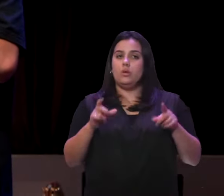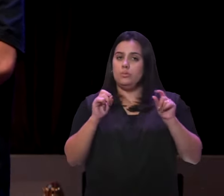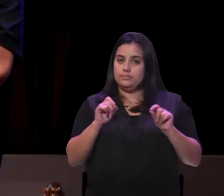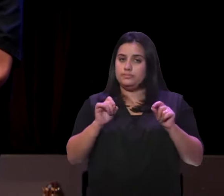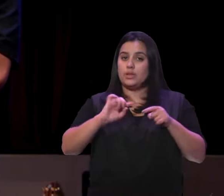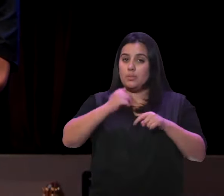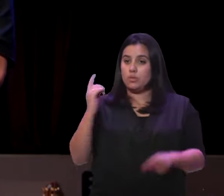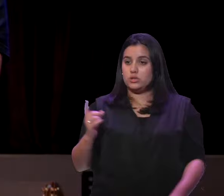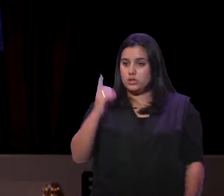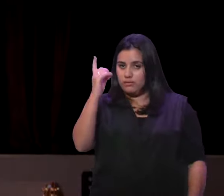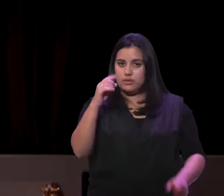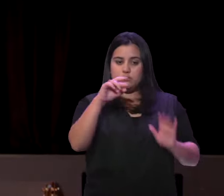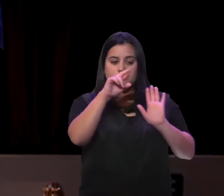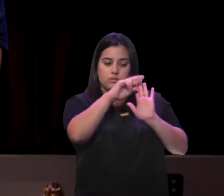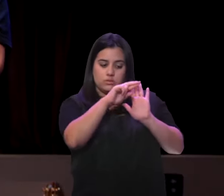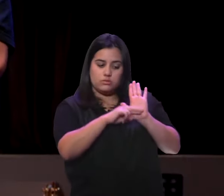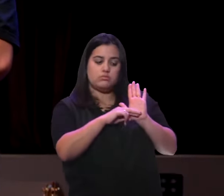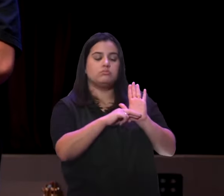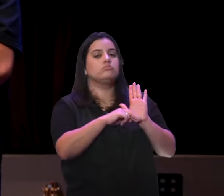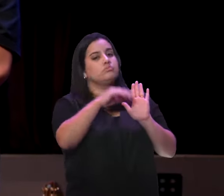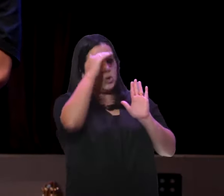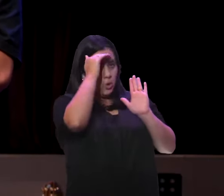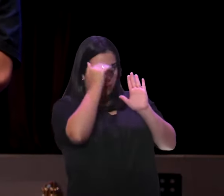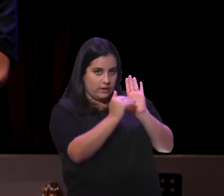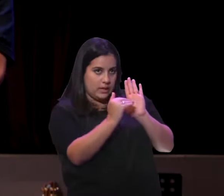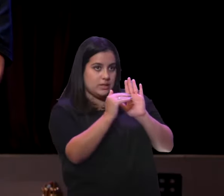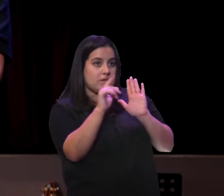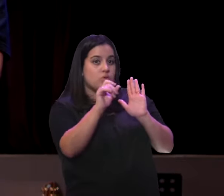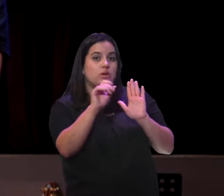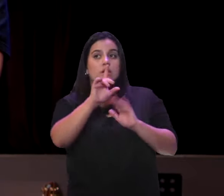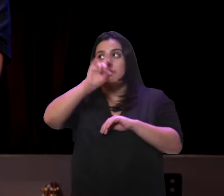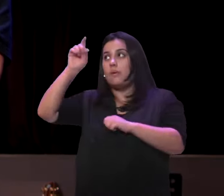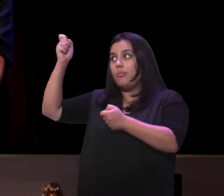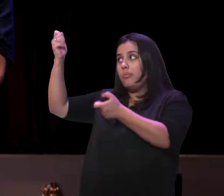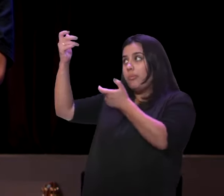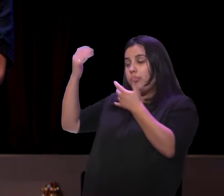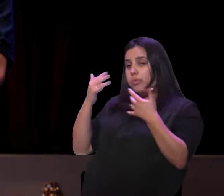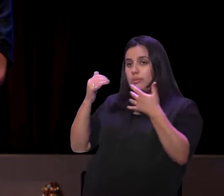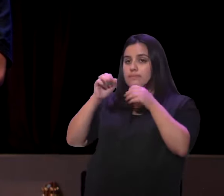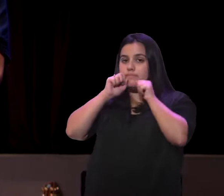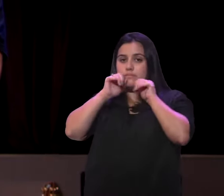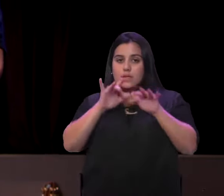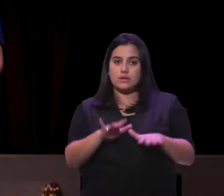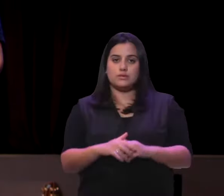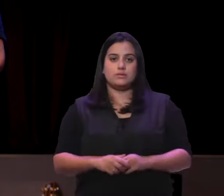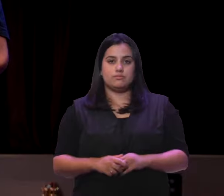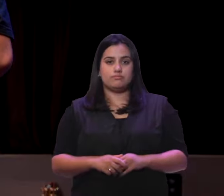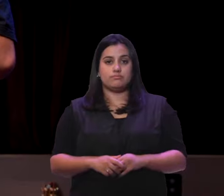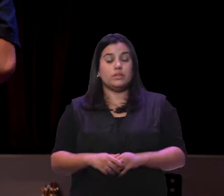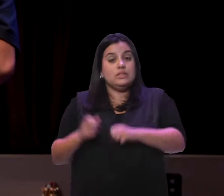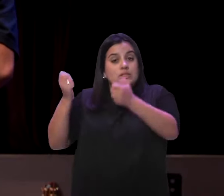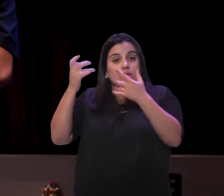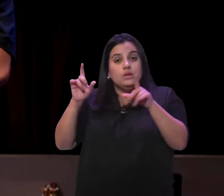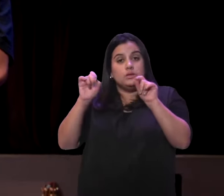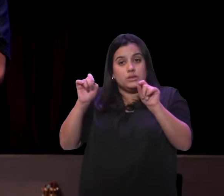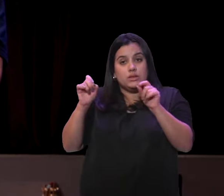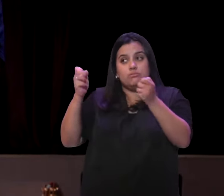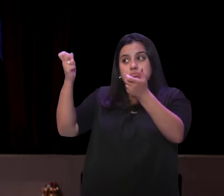e a bênção de Deus vem sobre ele. A bênção de Deus vem sobre nós quando, além de sermos bem intencionados, nós